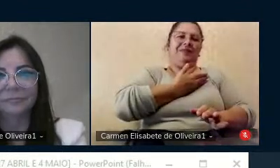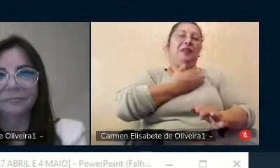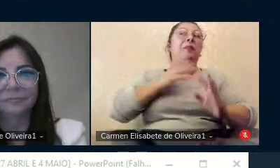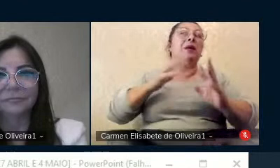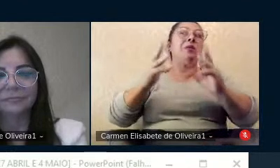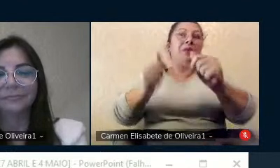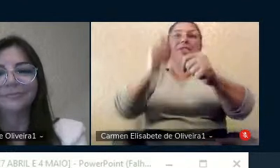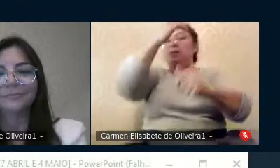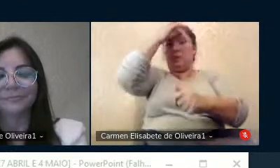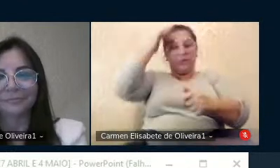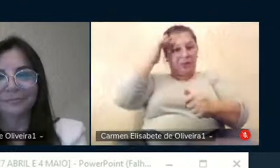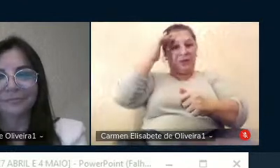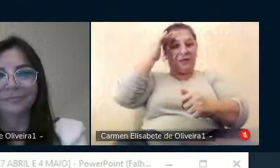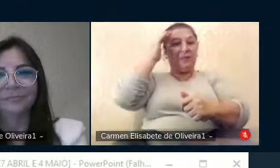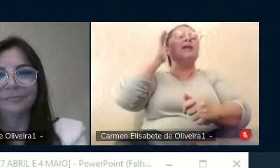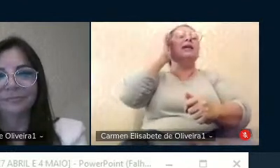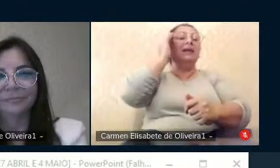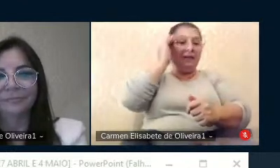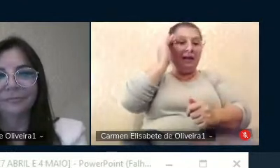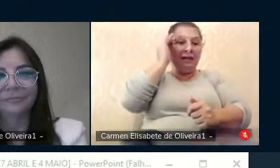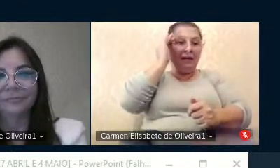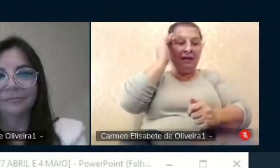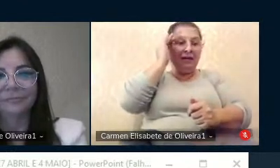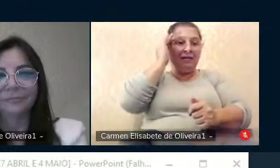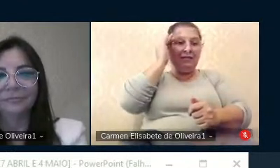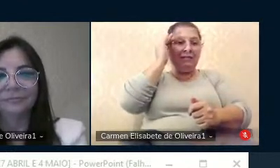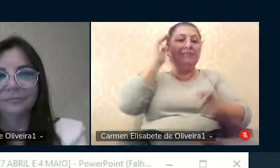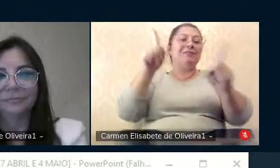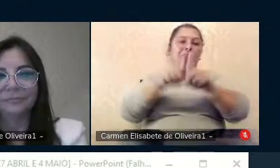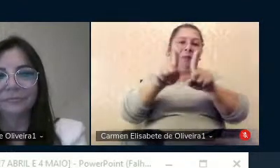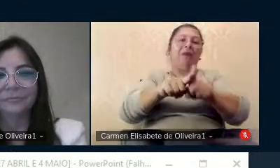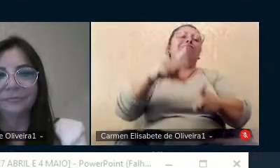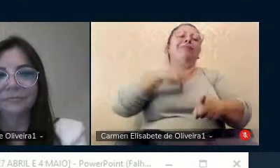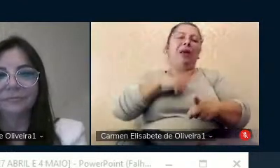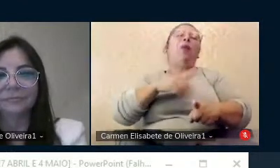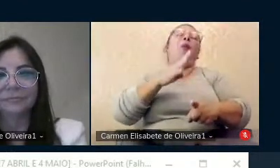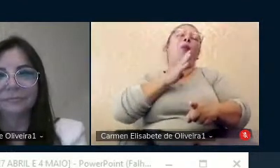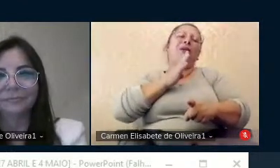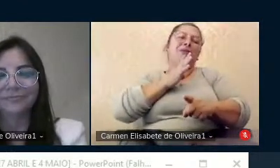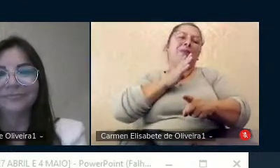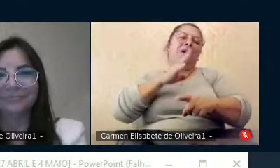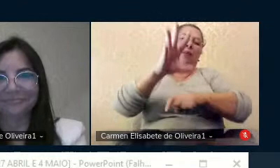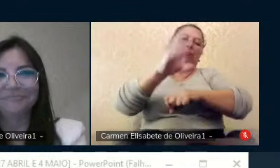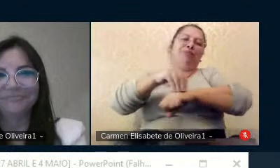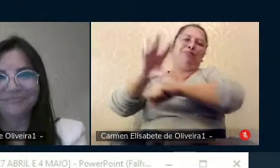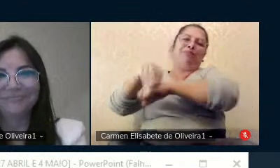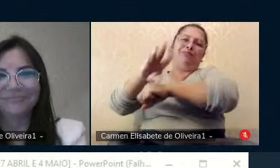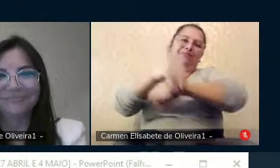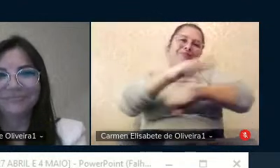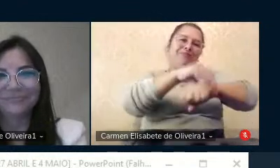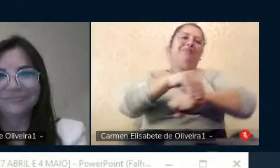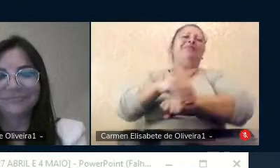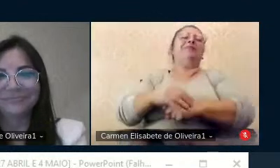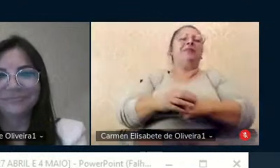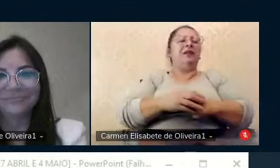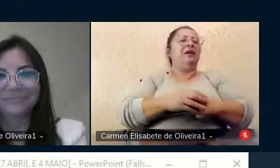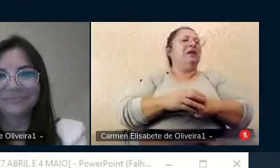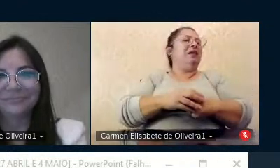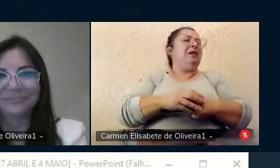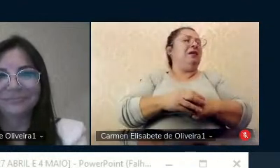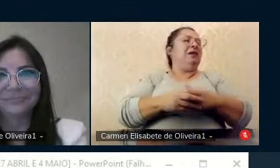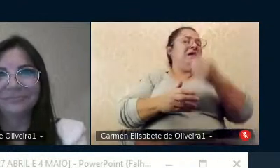pessoas poderem também ter conhecimento, e, enfim. Também tem um